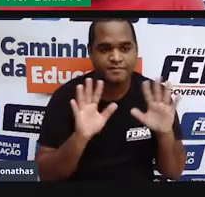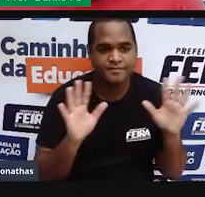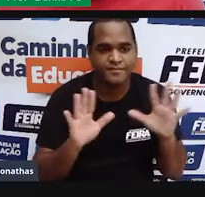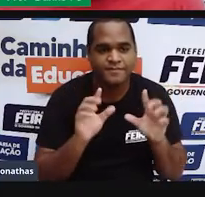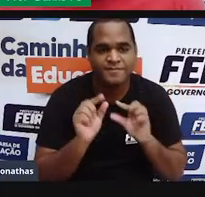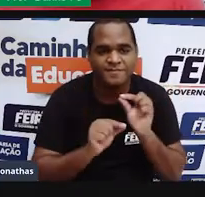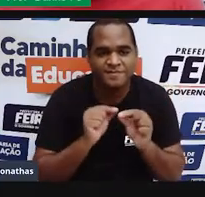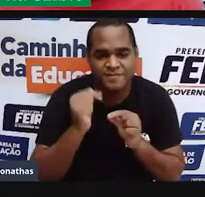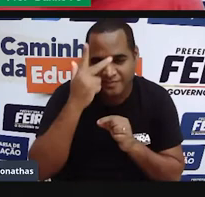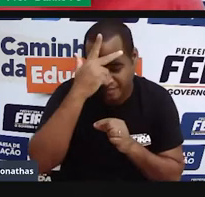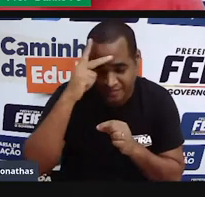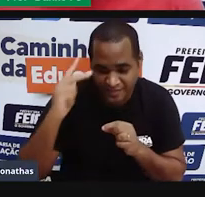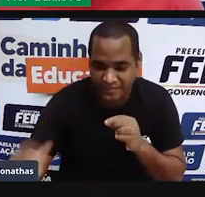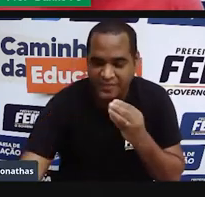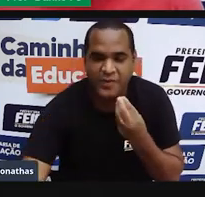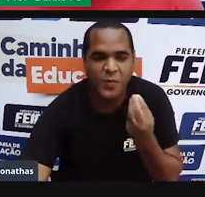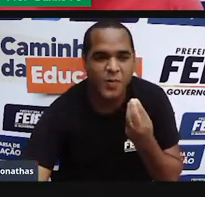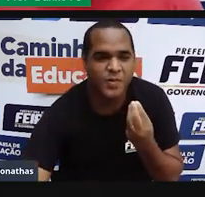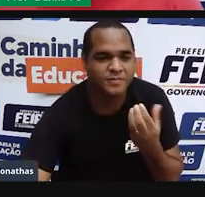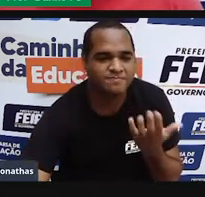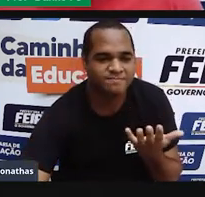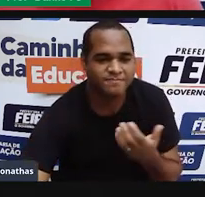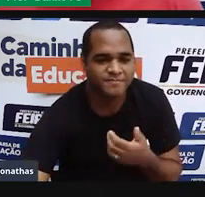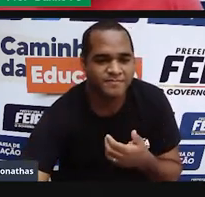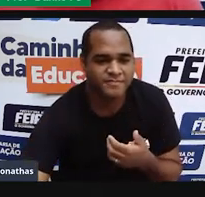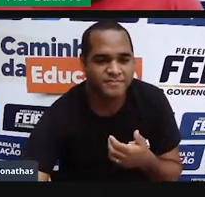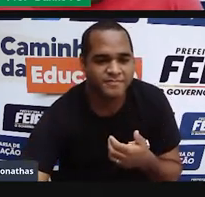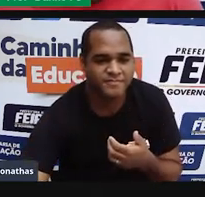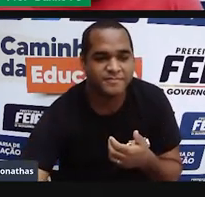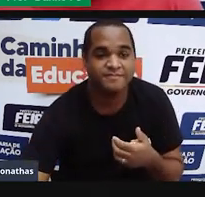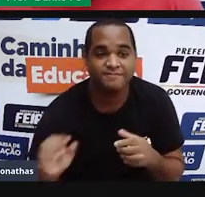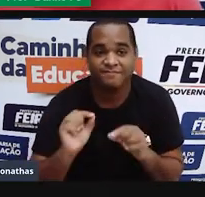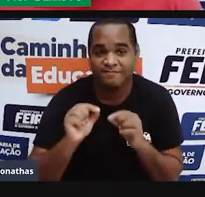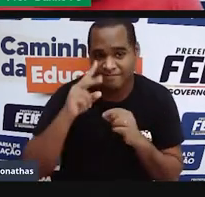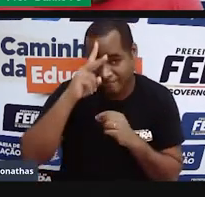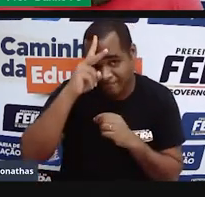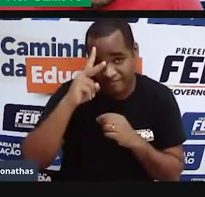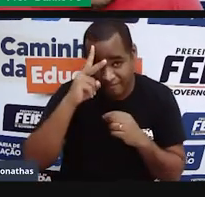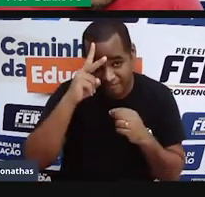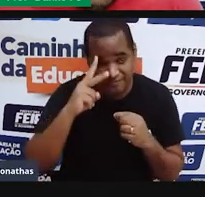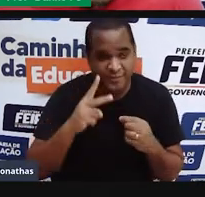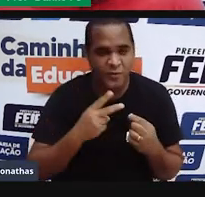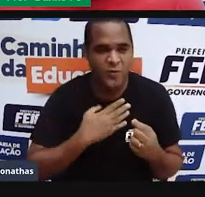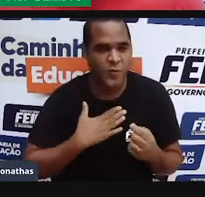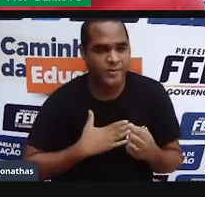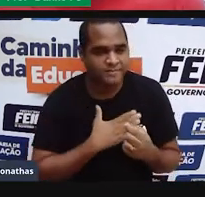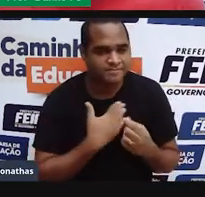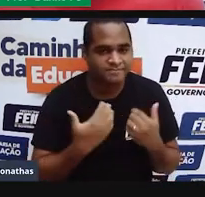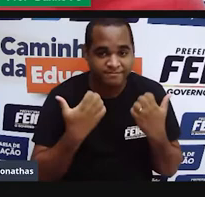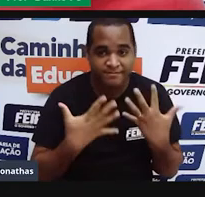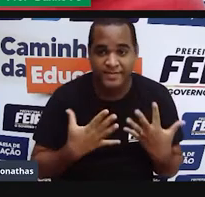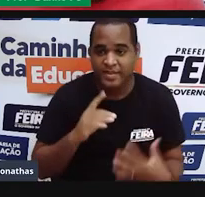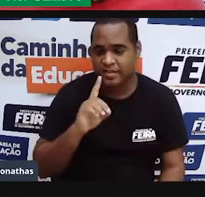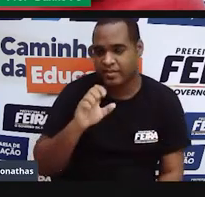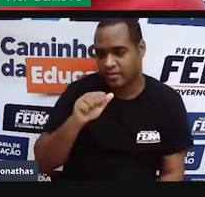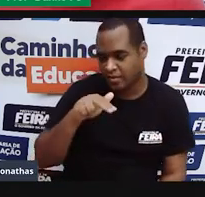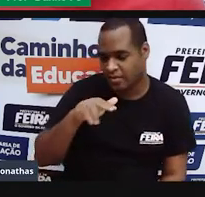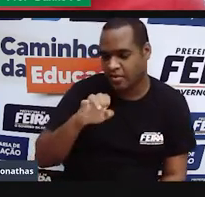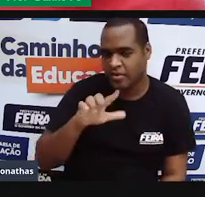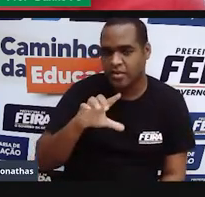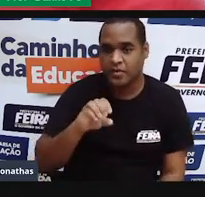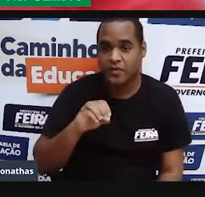Olá, pessoal! A gente se encontra para mais uma aula de história. Eu sou o professor Danilo Fé, professor de